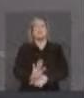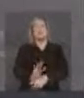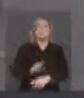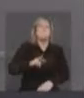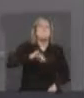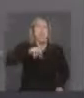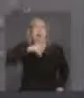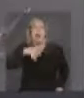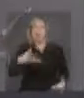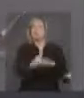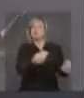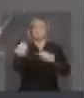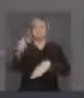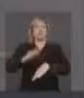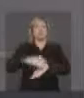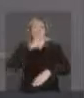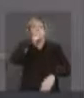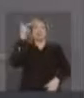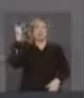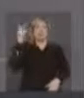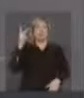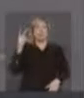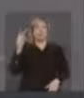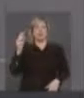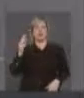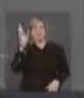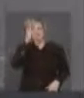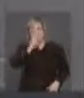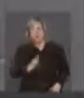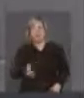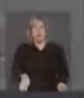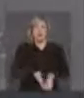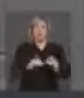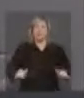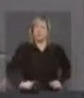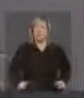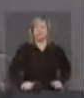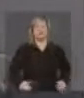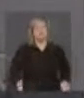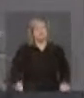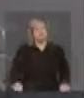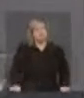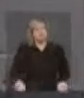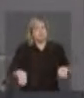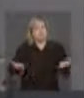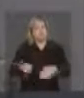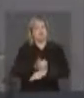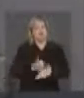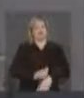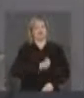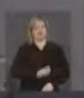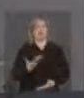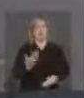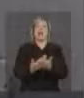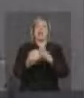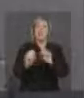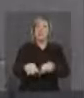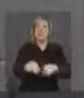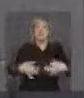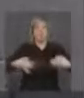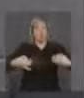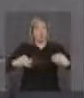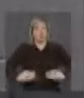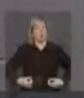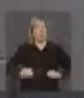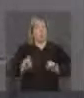da pobreza. Junto com a educação de qualidade, a educação profissional, que é outro programa que nós estamos